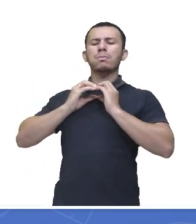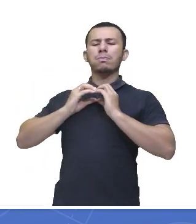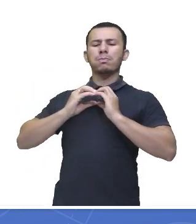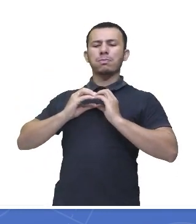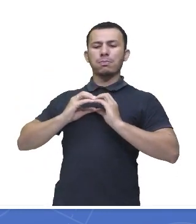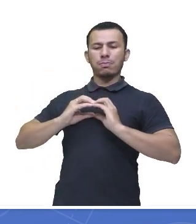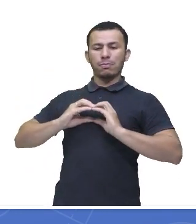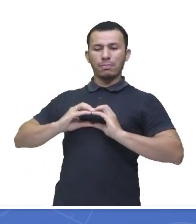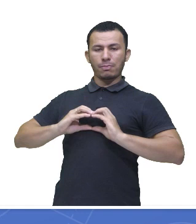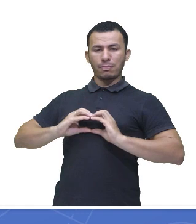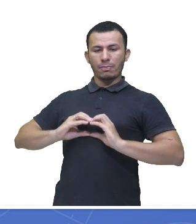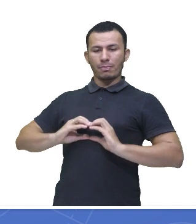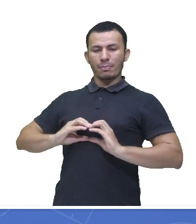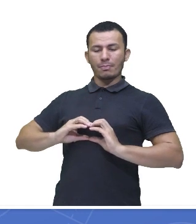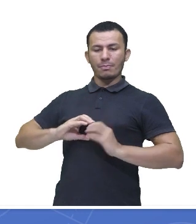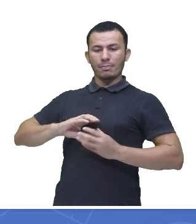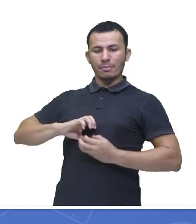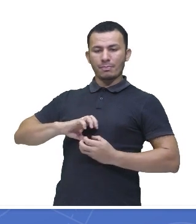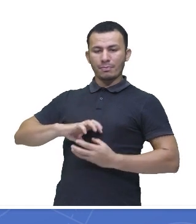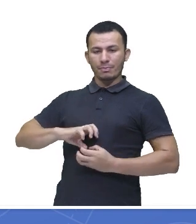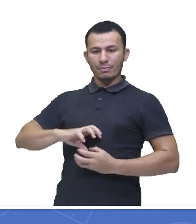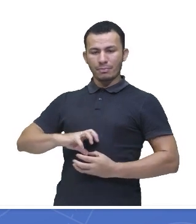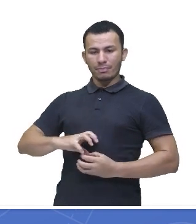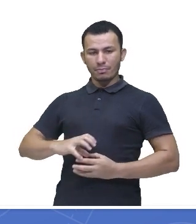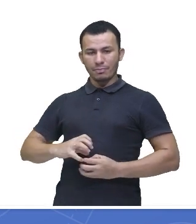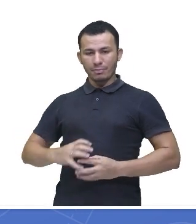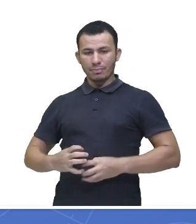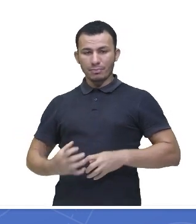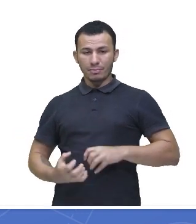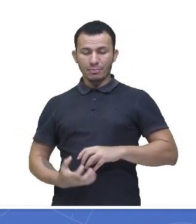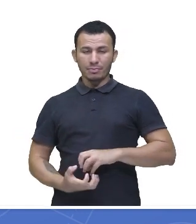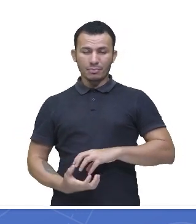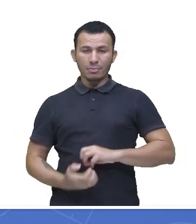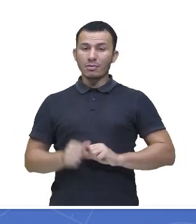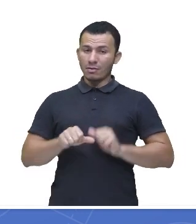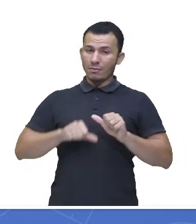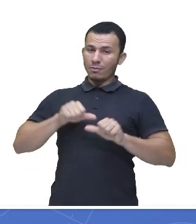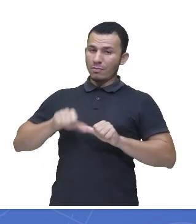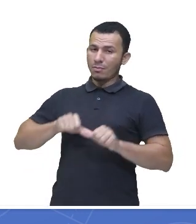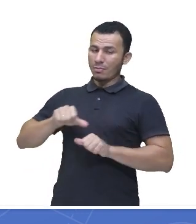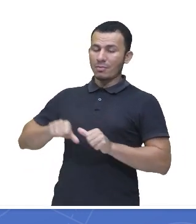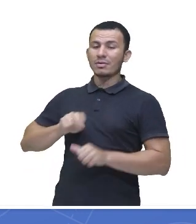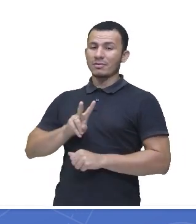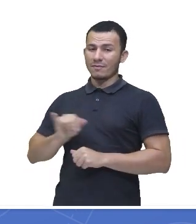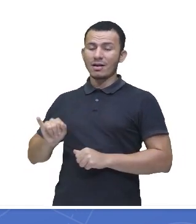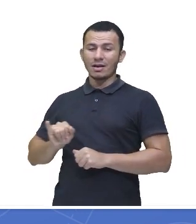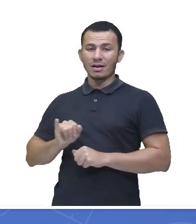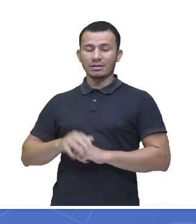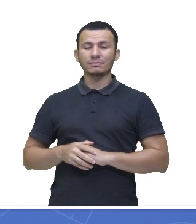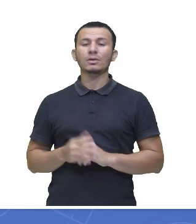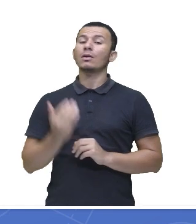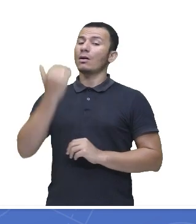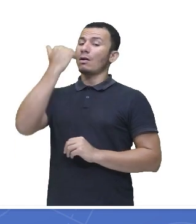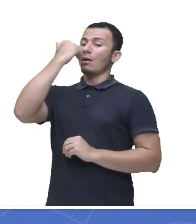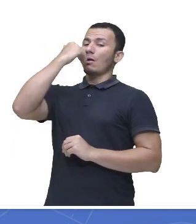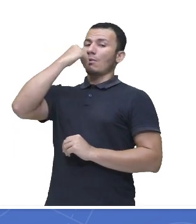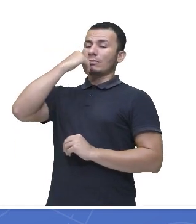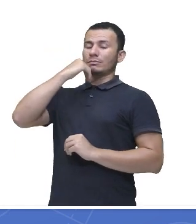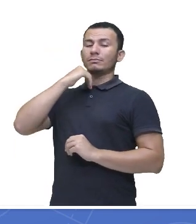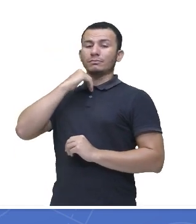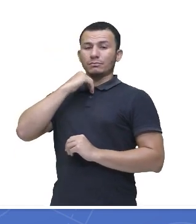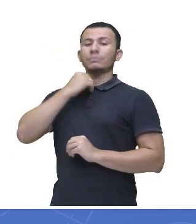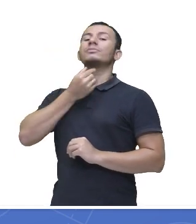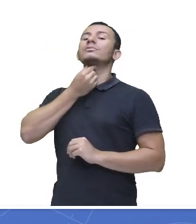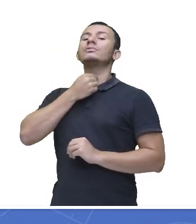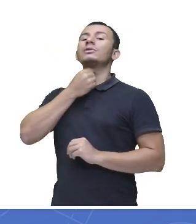à medida que vai acontecendo a digestão, dependendo do órgão, o nome vai mudando. Então, bolo alimentar é após a digestão da boca, aí vai faringe,